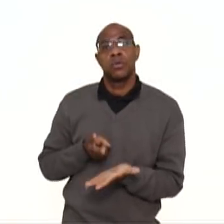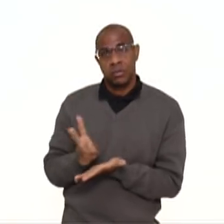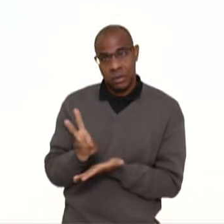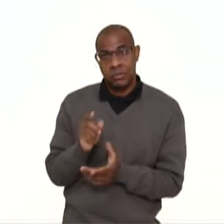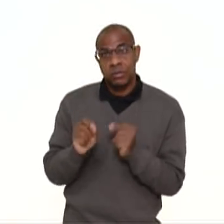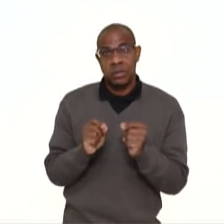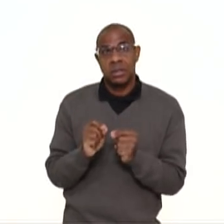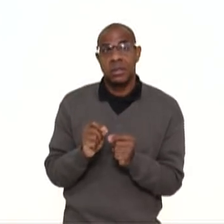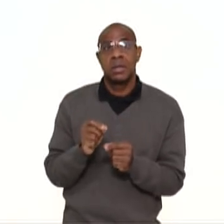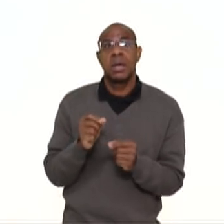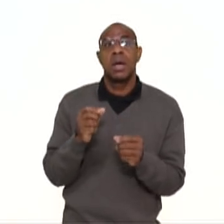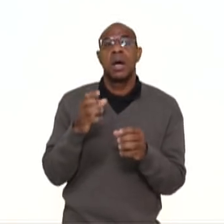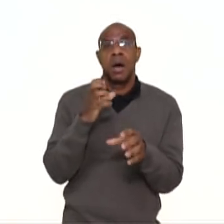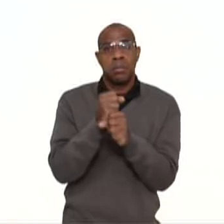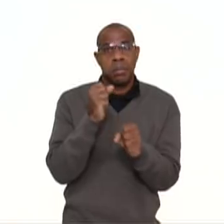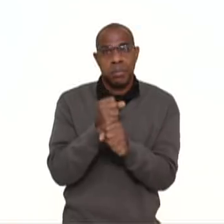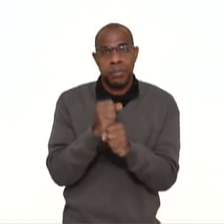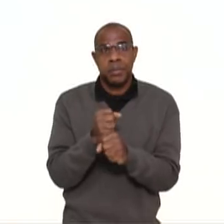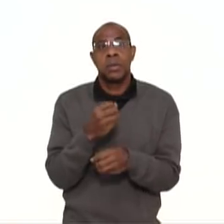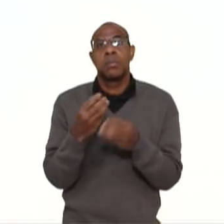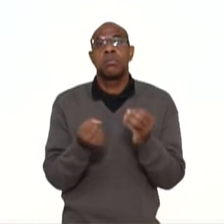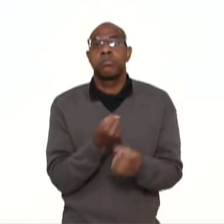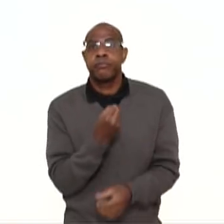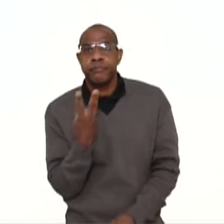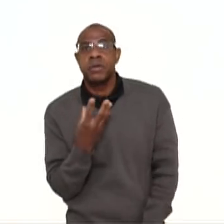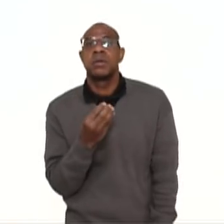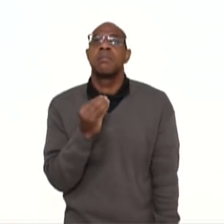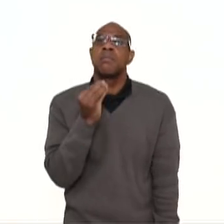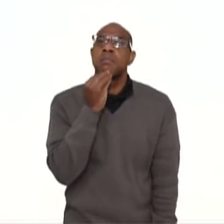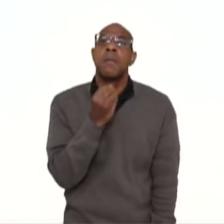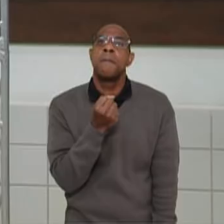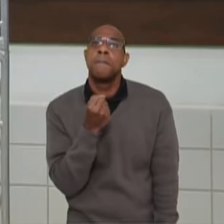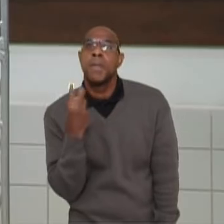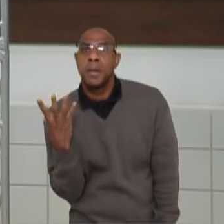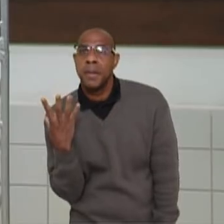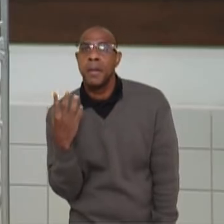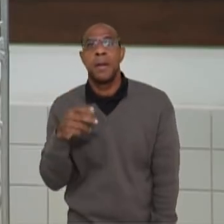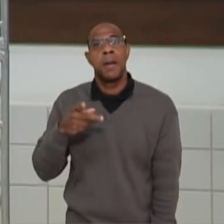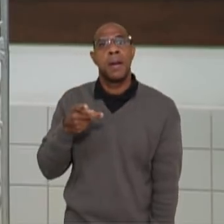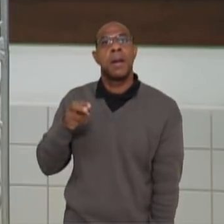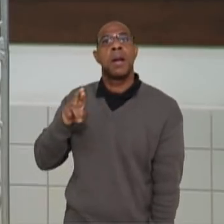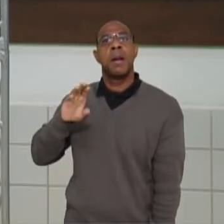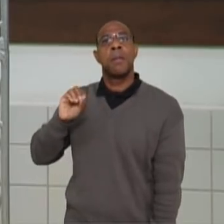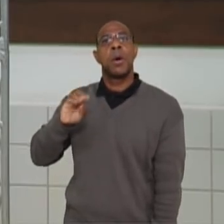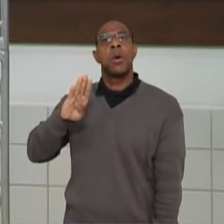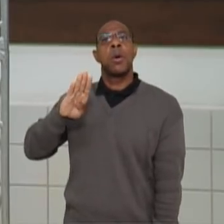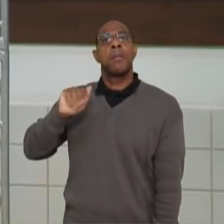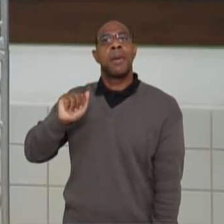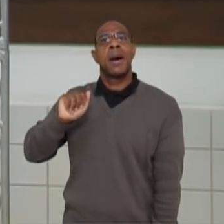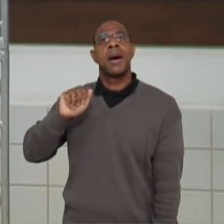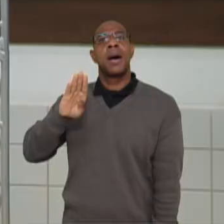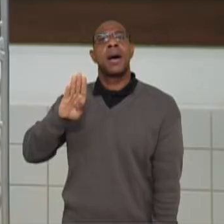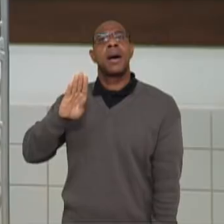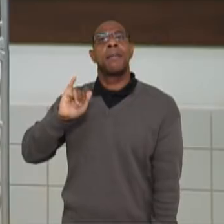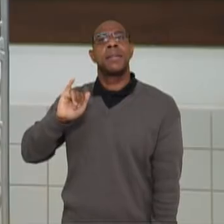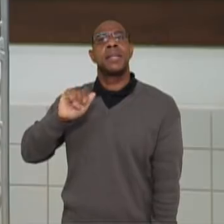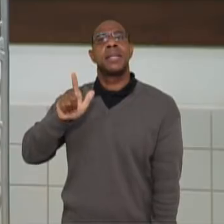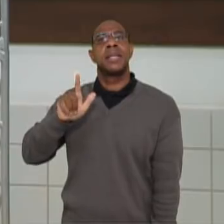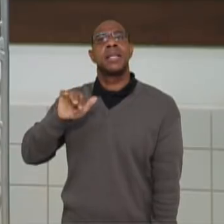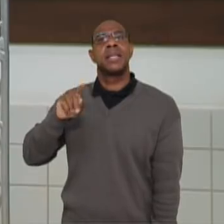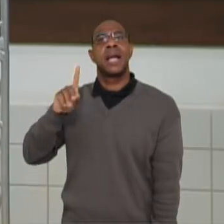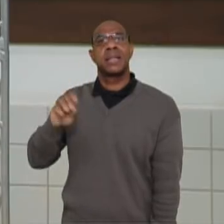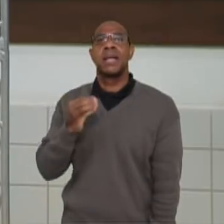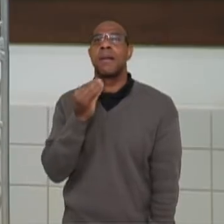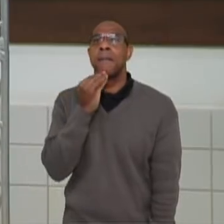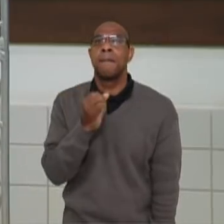estudando a contagem e a probabilidade. Quando eu falo de contagem, eu estou pensando na seguinte situação. Eu preciso listar uma